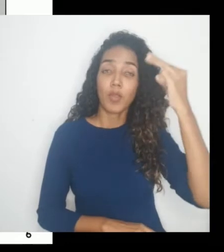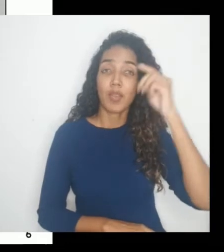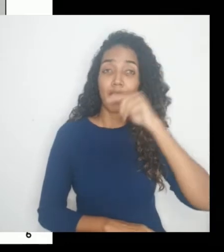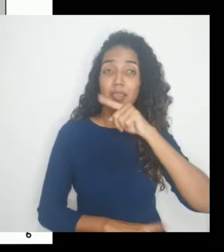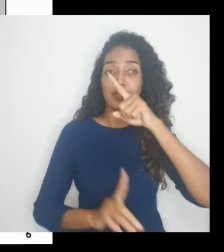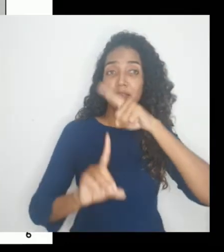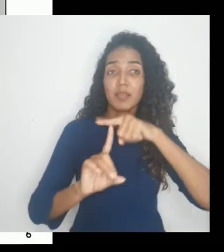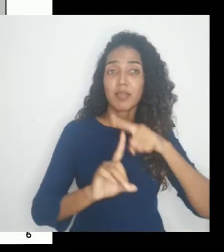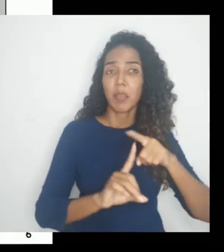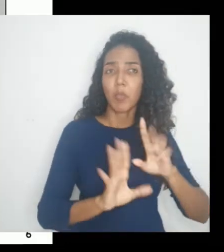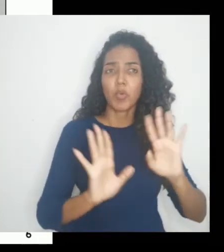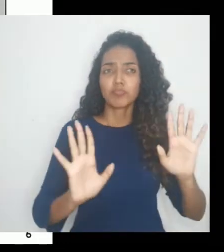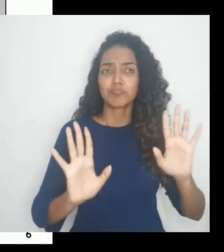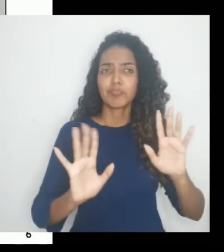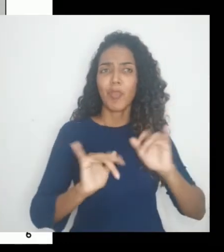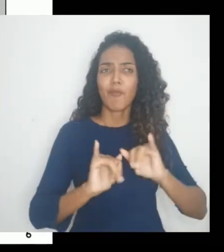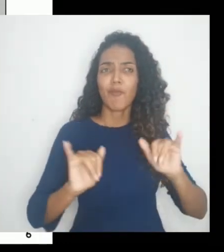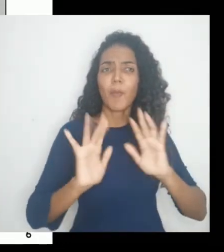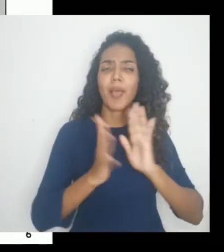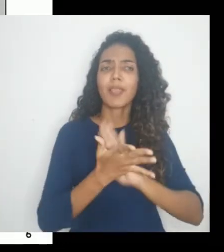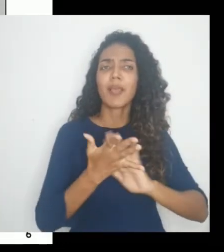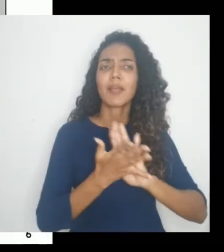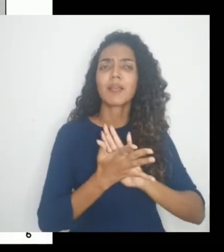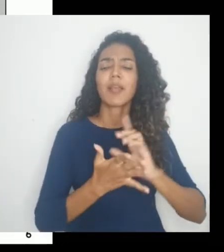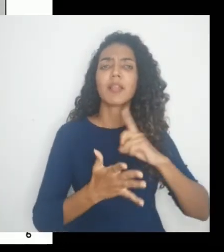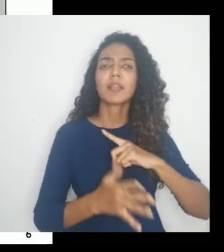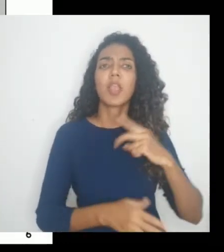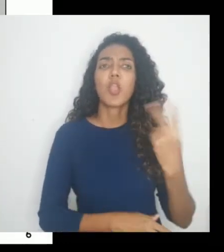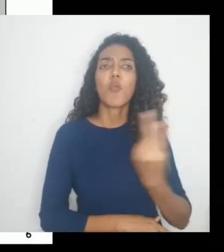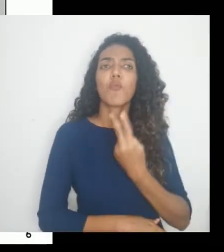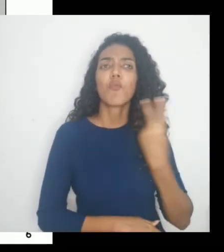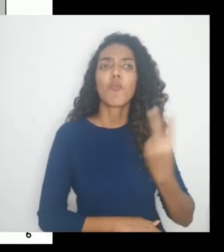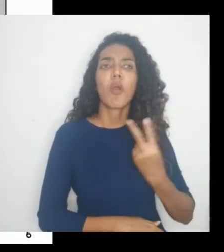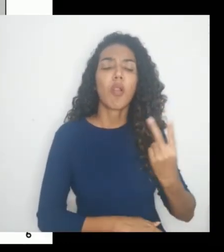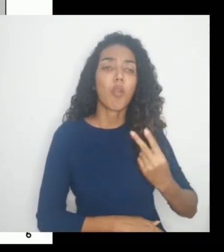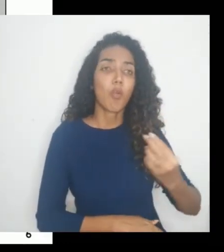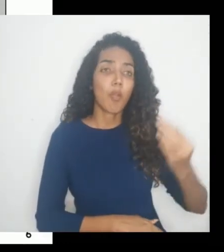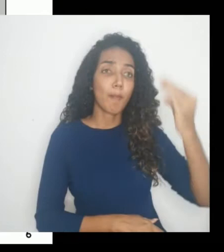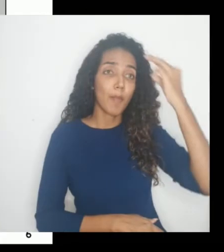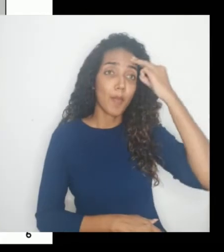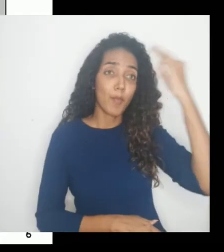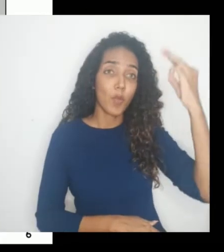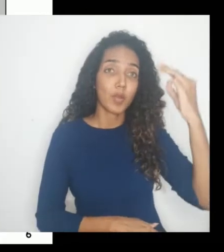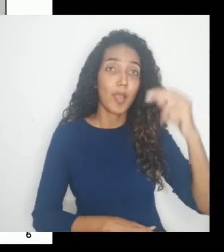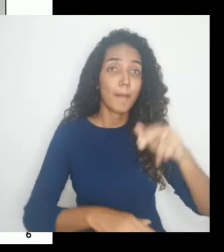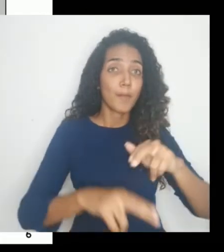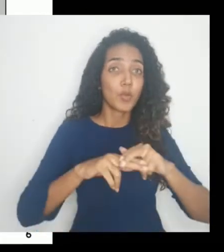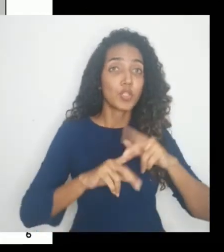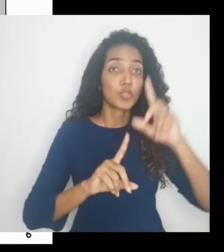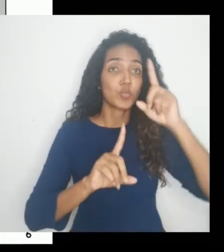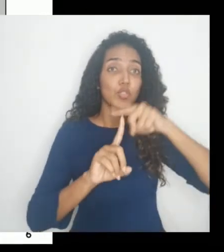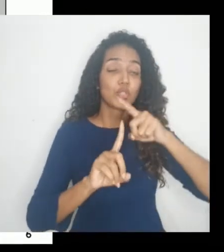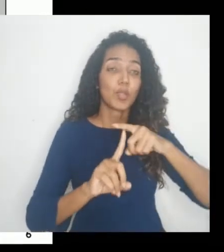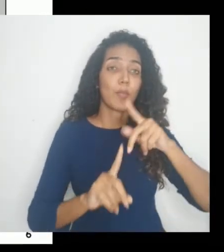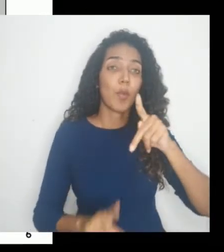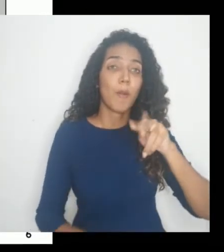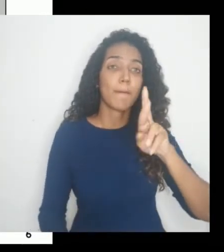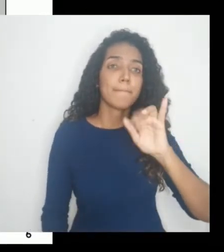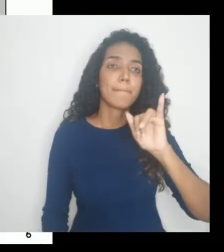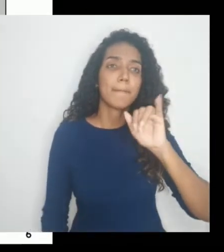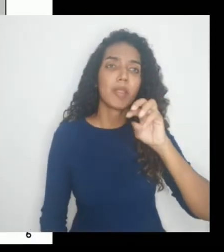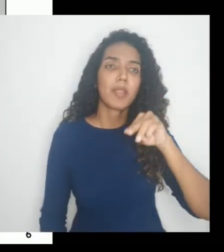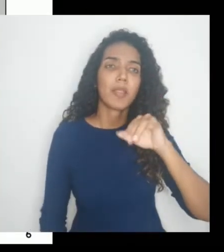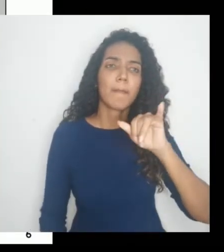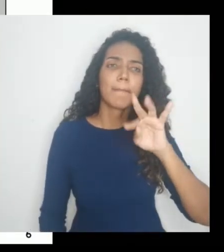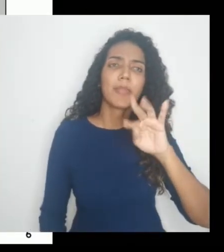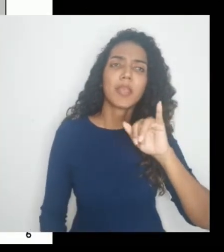mantêm um valor atômico em memória. Por isso eles são chamados tipos primitivos, certo? E a gente pode considerar os nossos tipos de referência,